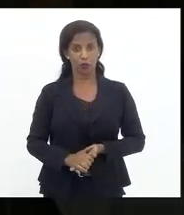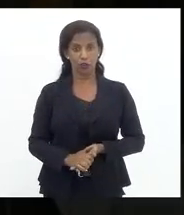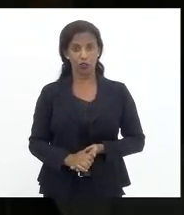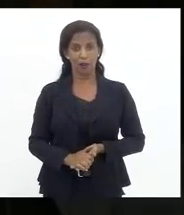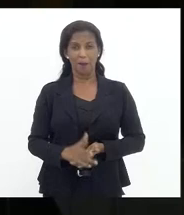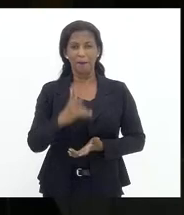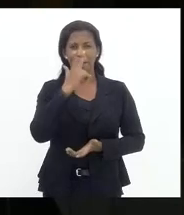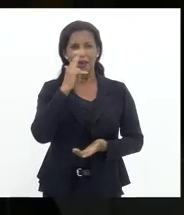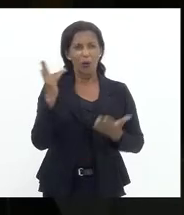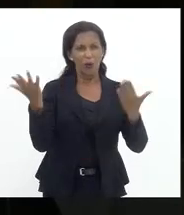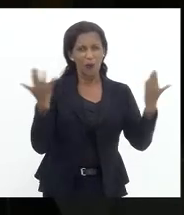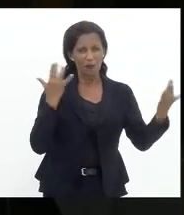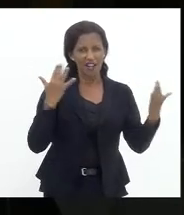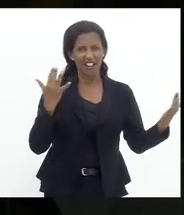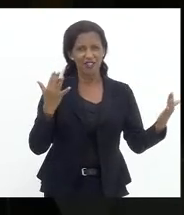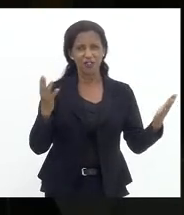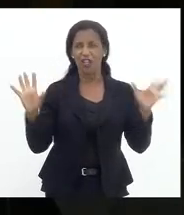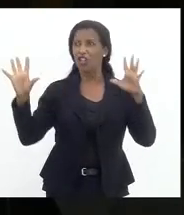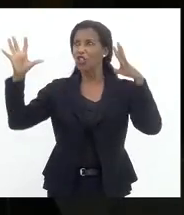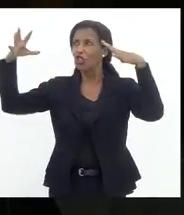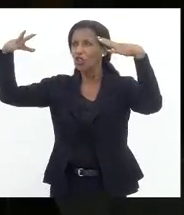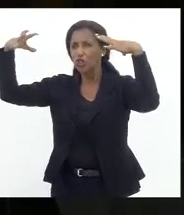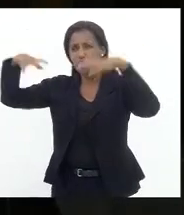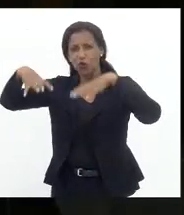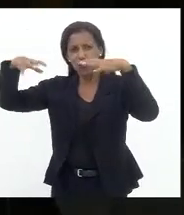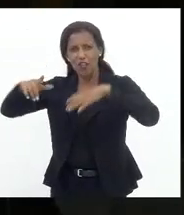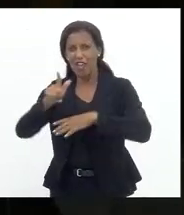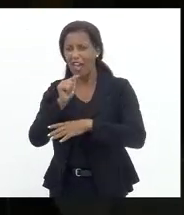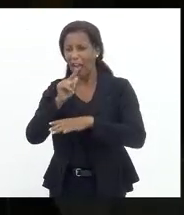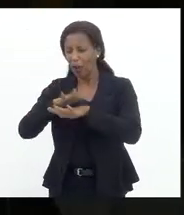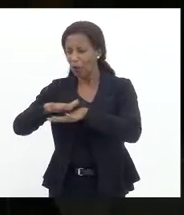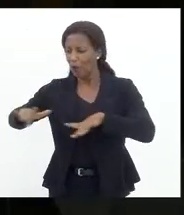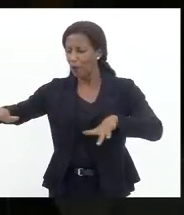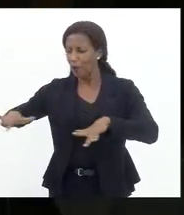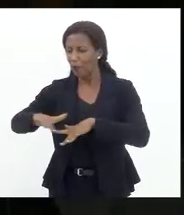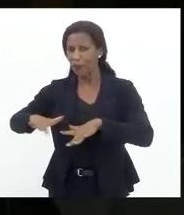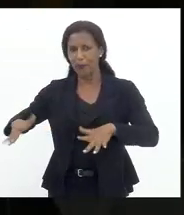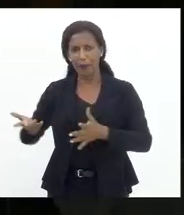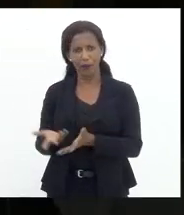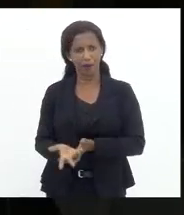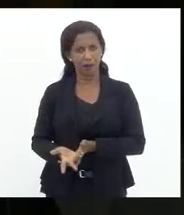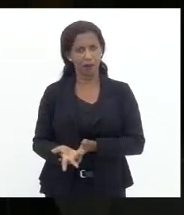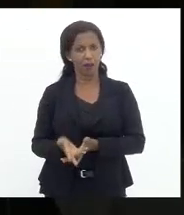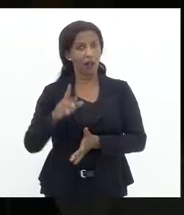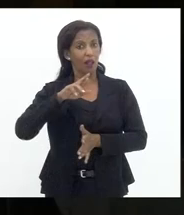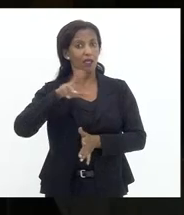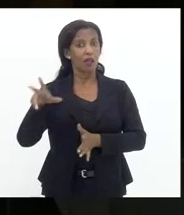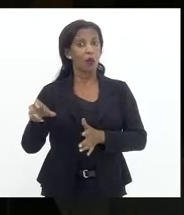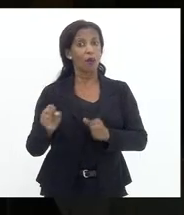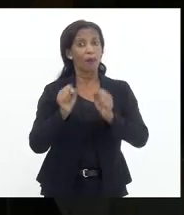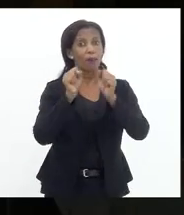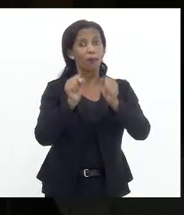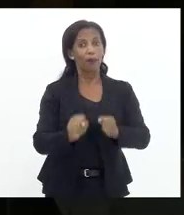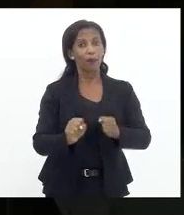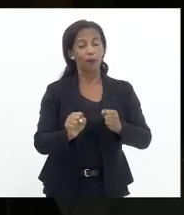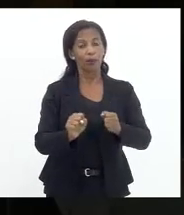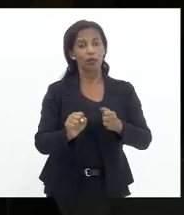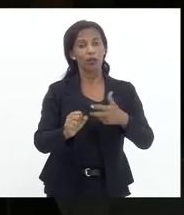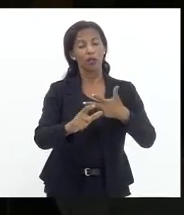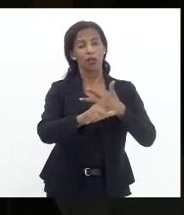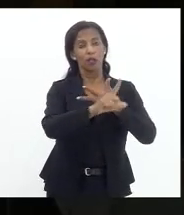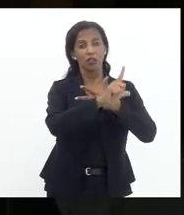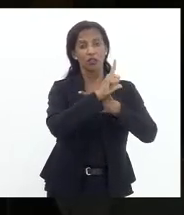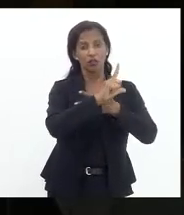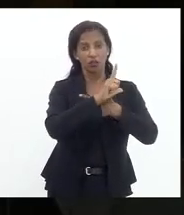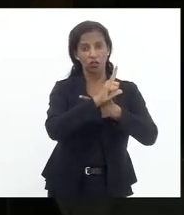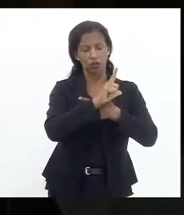no molhado, mesmo sabendo que não seria, salvo o melhor juízo, de competência do poder, originária do Poder Legislativo. Uma